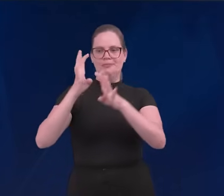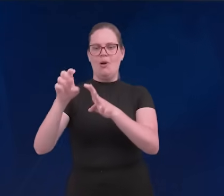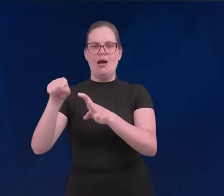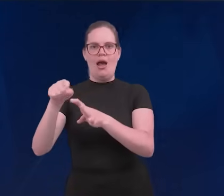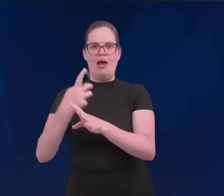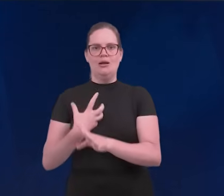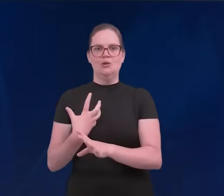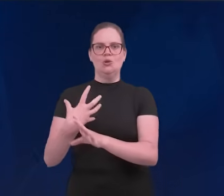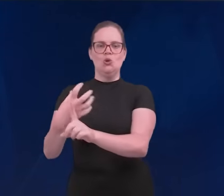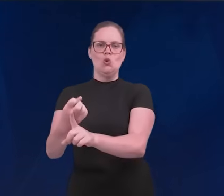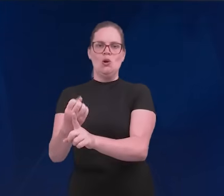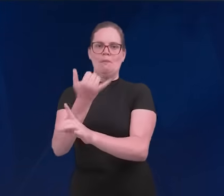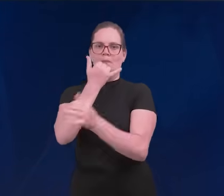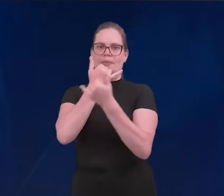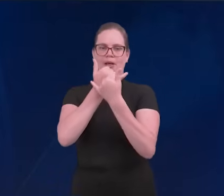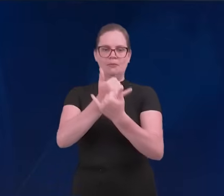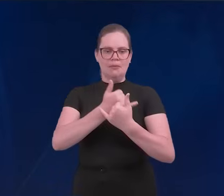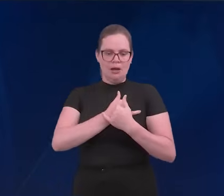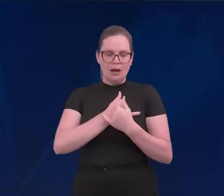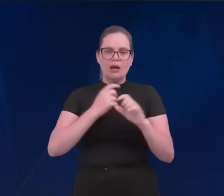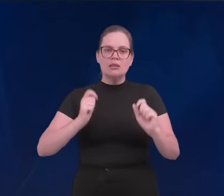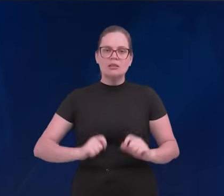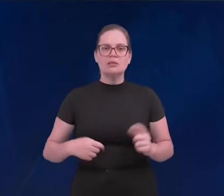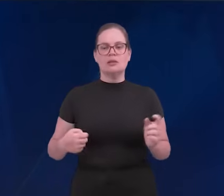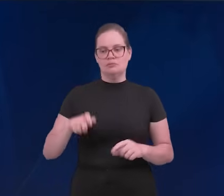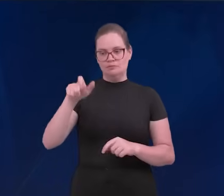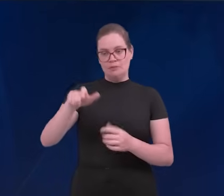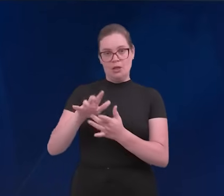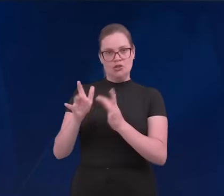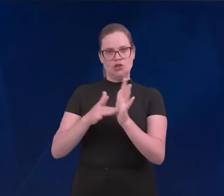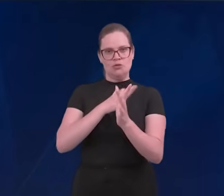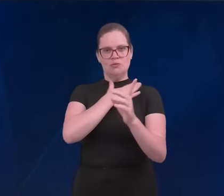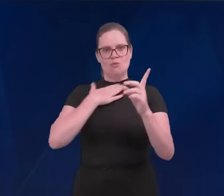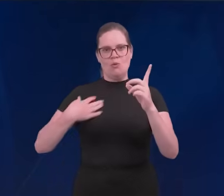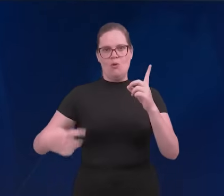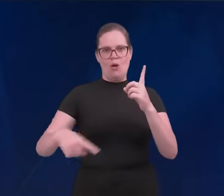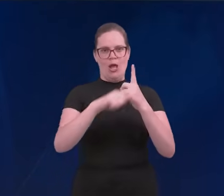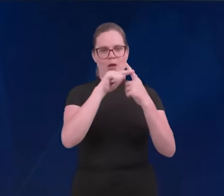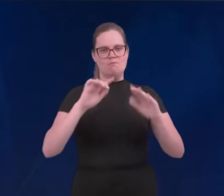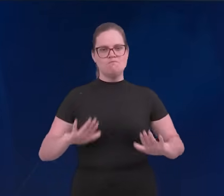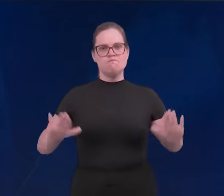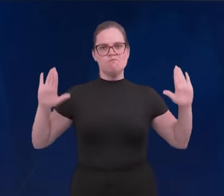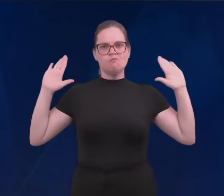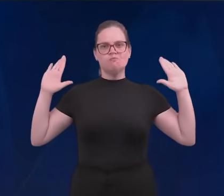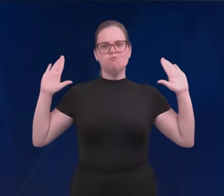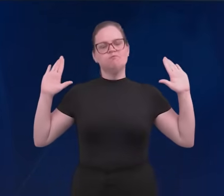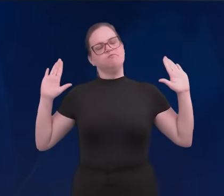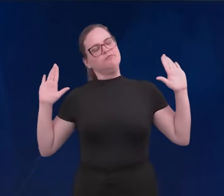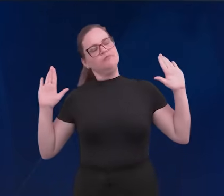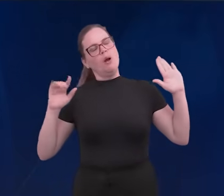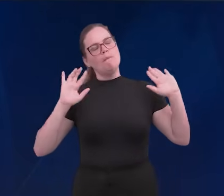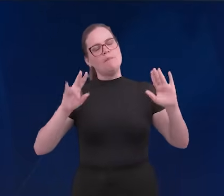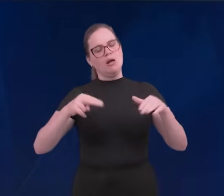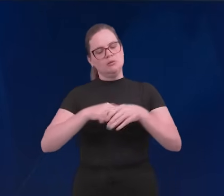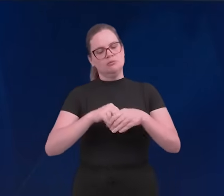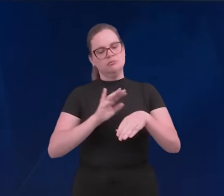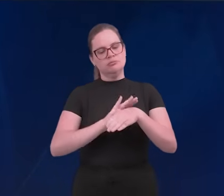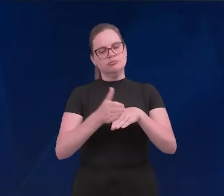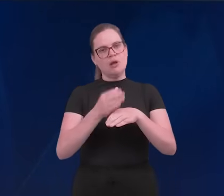pecados. Por fim, ele venceu a morte ao ressuscitar ao terceiro